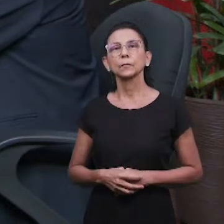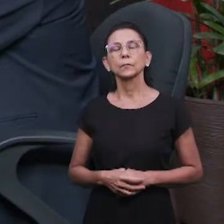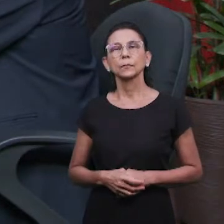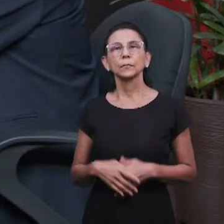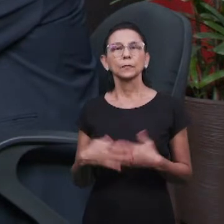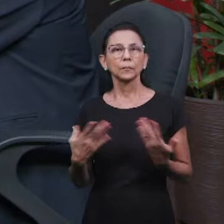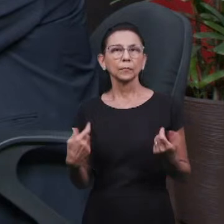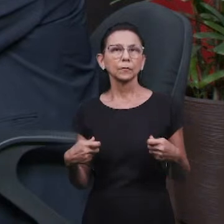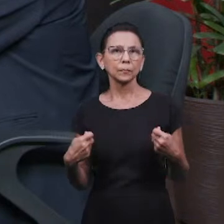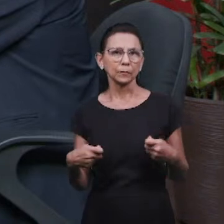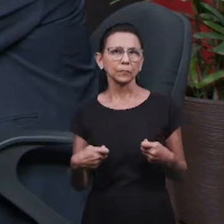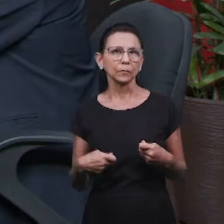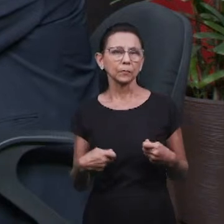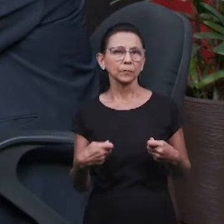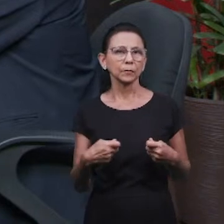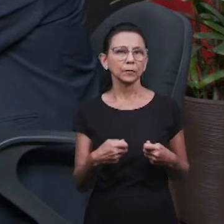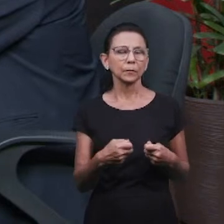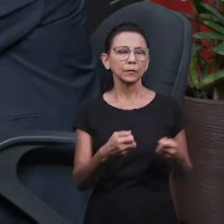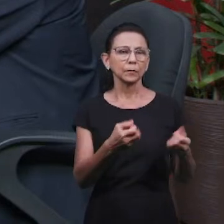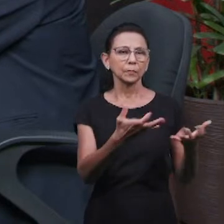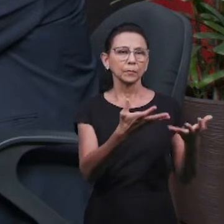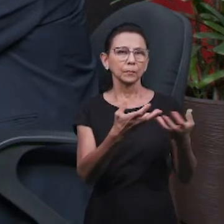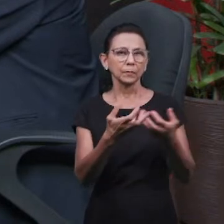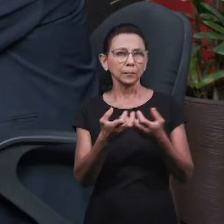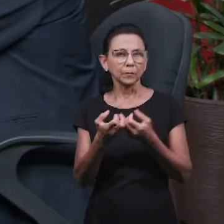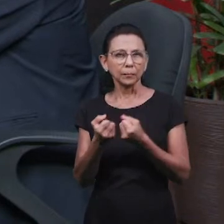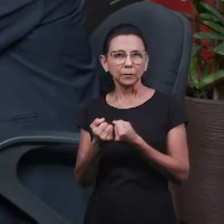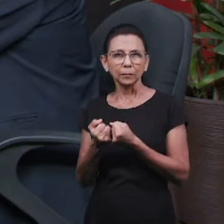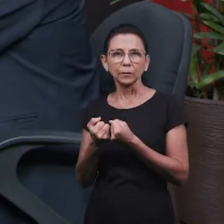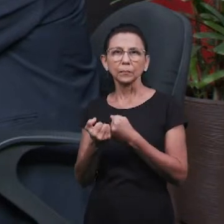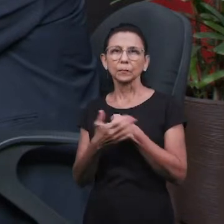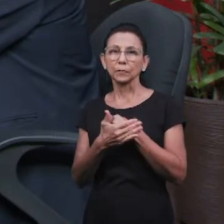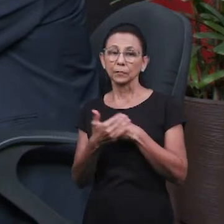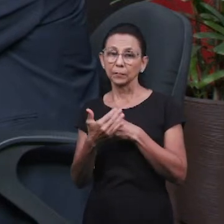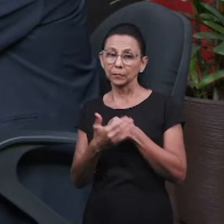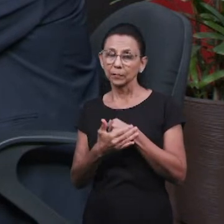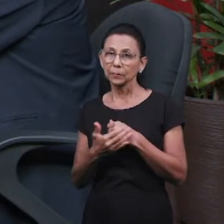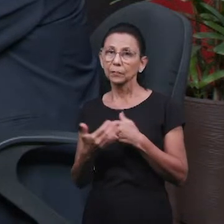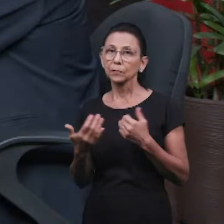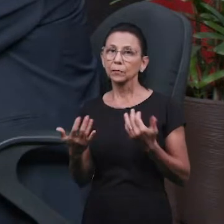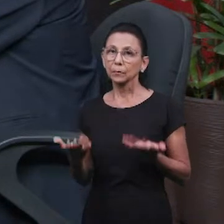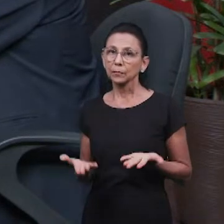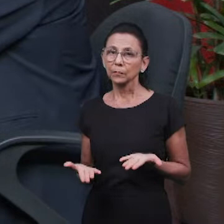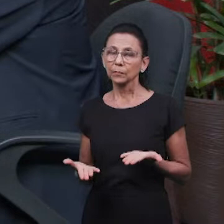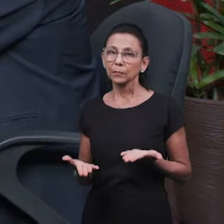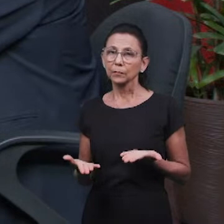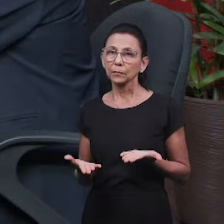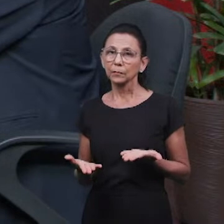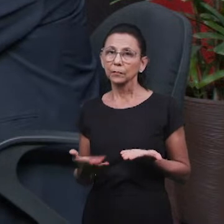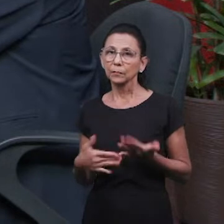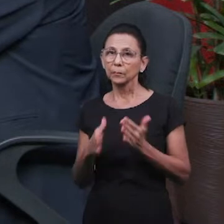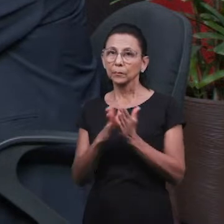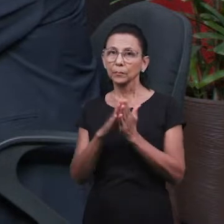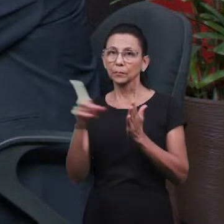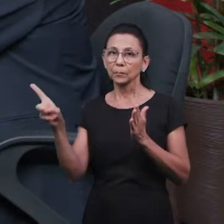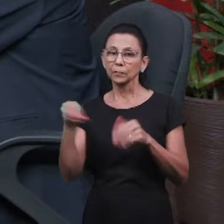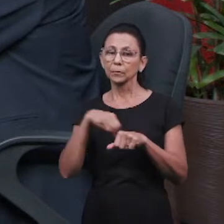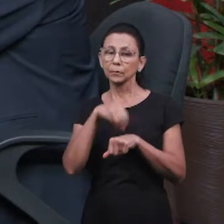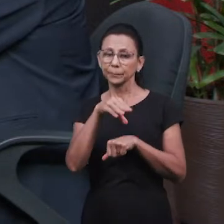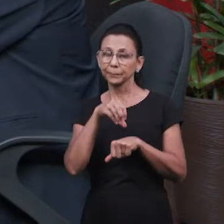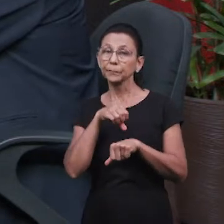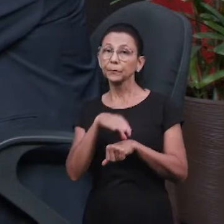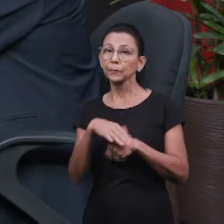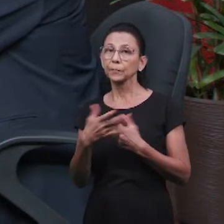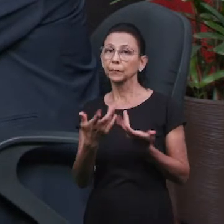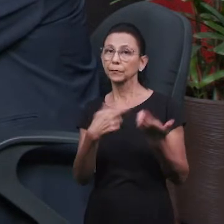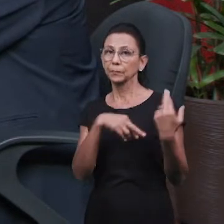receber e de transmitir a todos, cada um, a sua maneira de compreender a palavra de Deus. É nossa responsabilidade, né? O